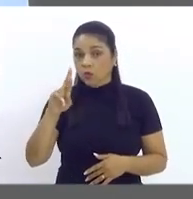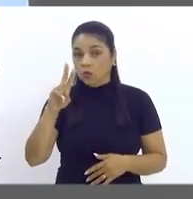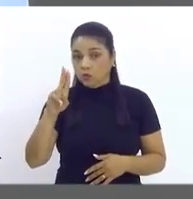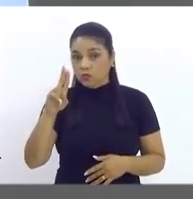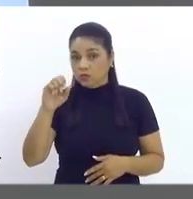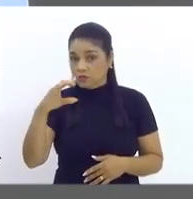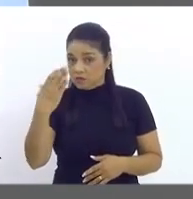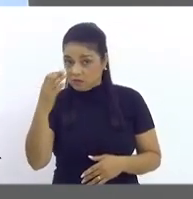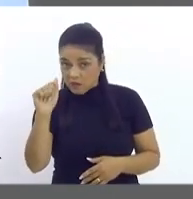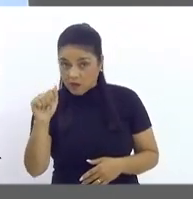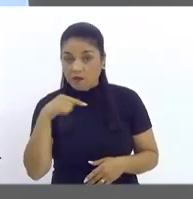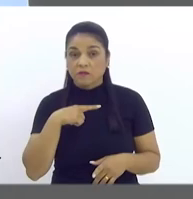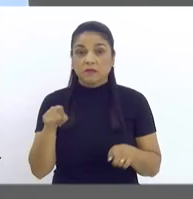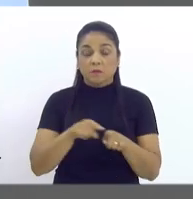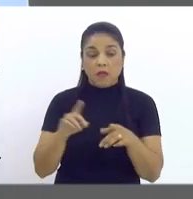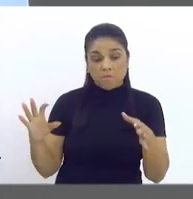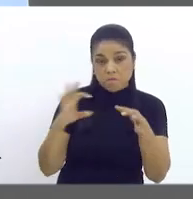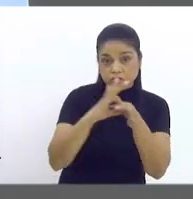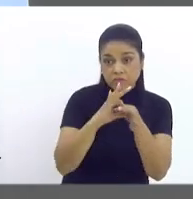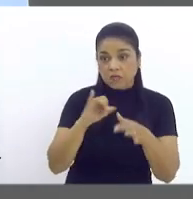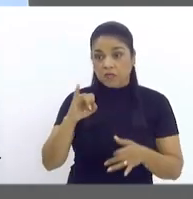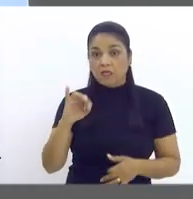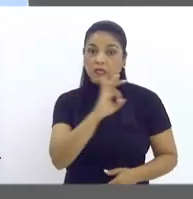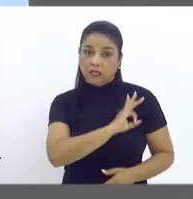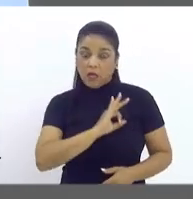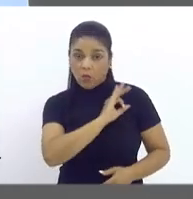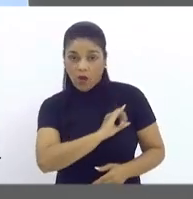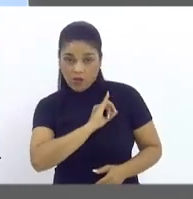com Itaguaí, e fazendo aí